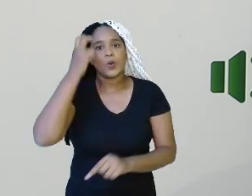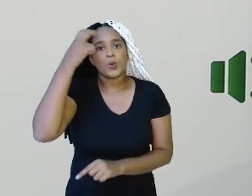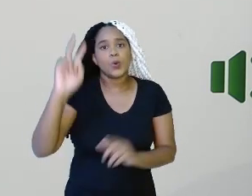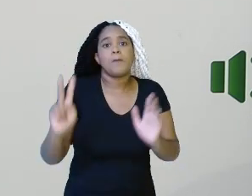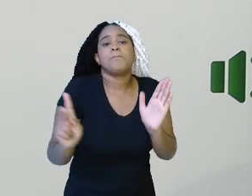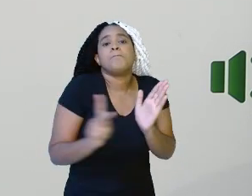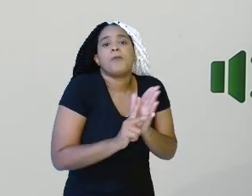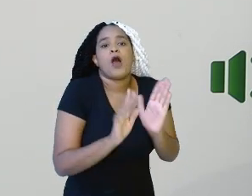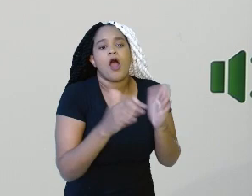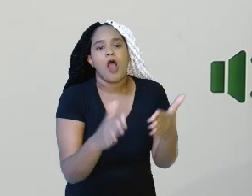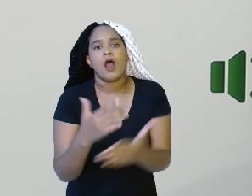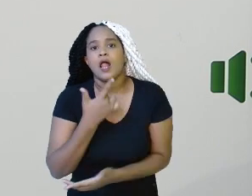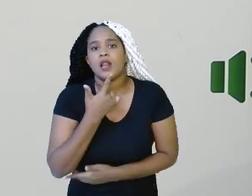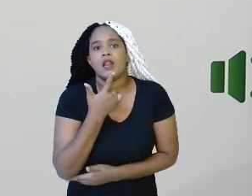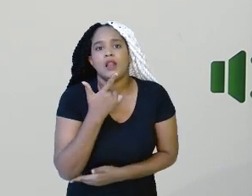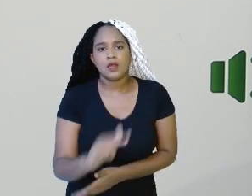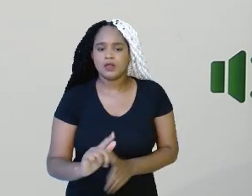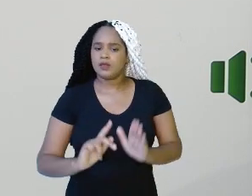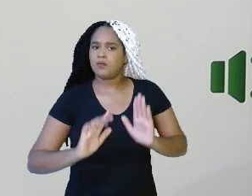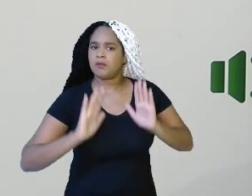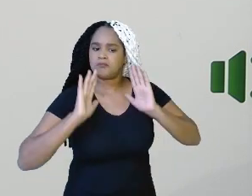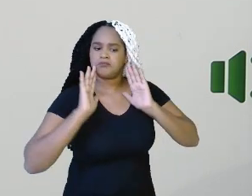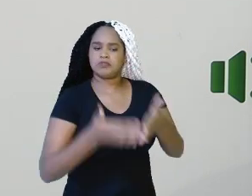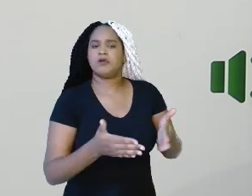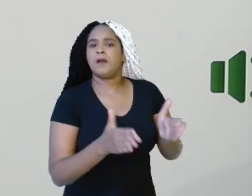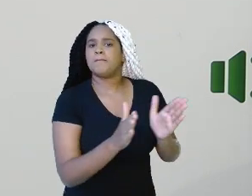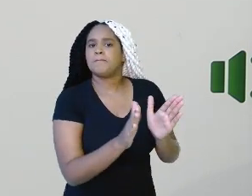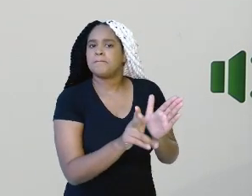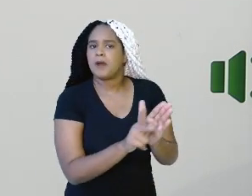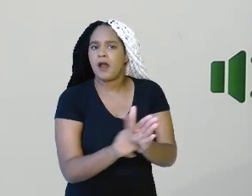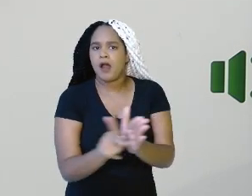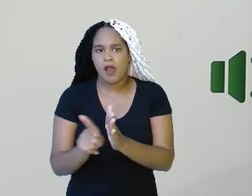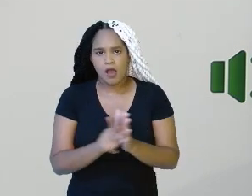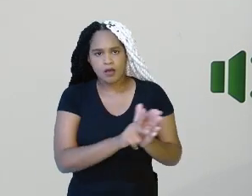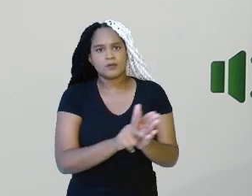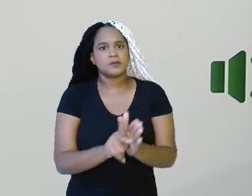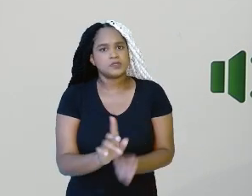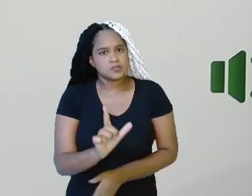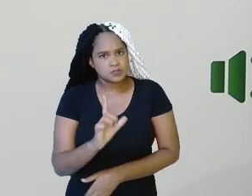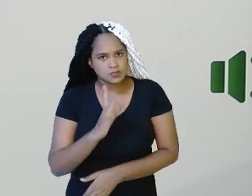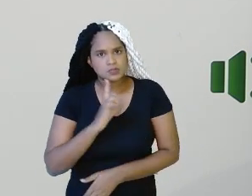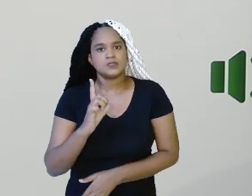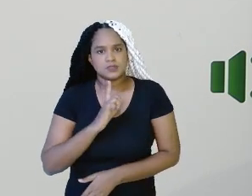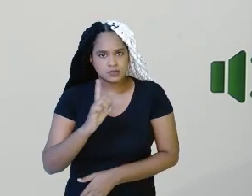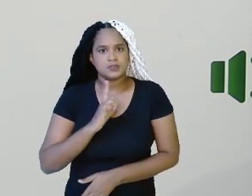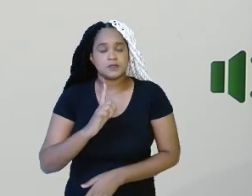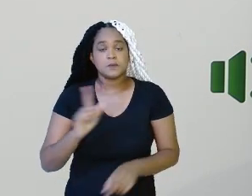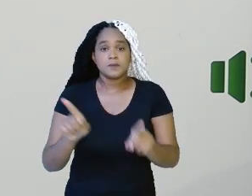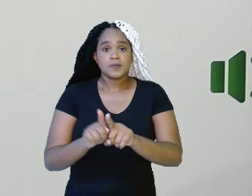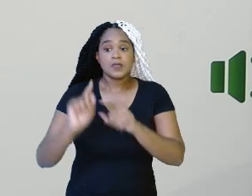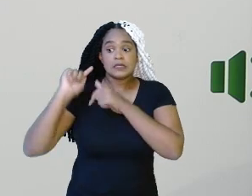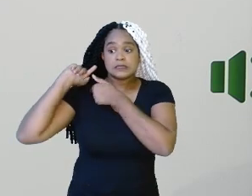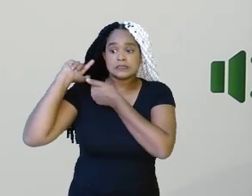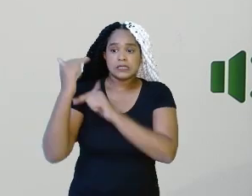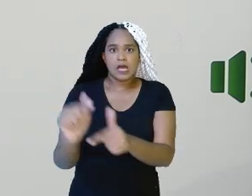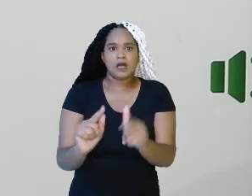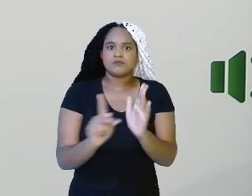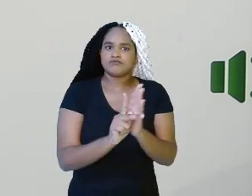ela tem o seu idioma próprio, o idioma dos pais deles e as suas